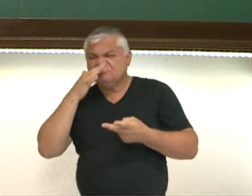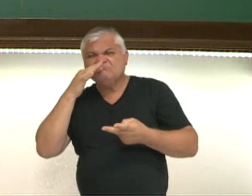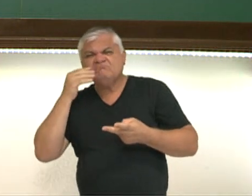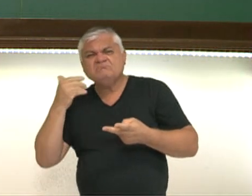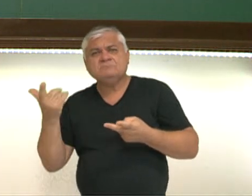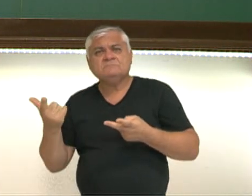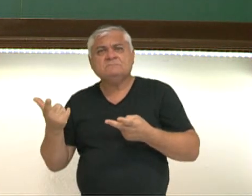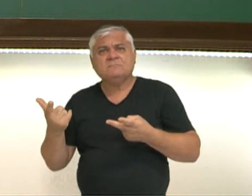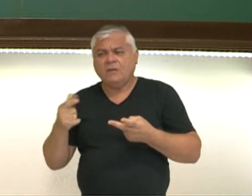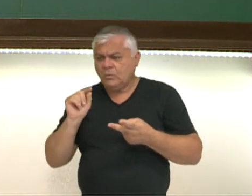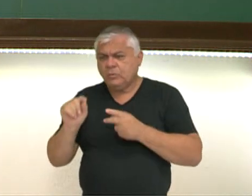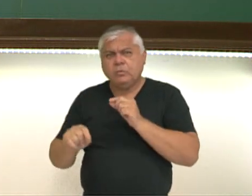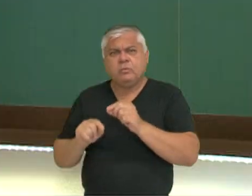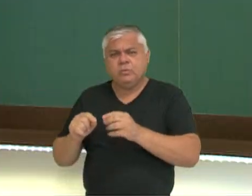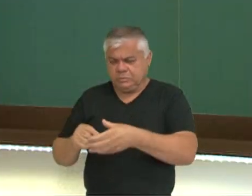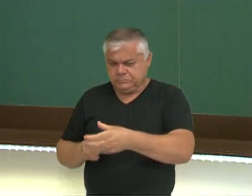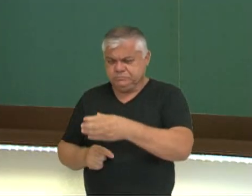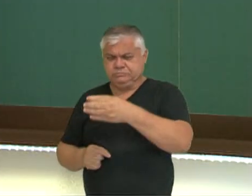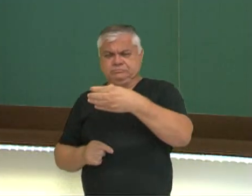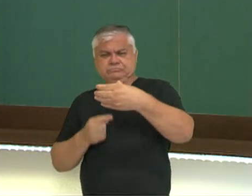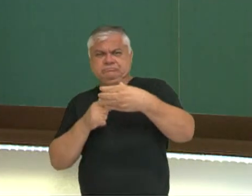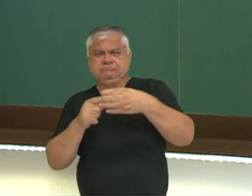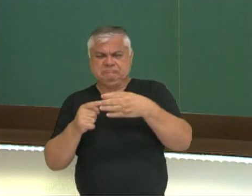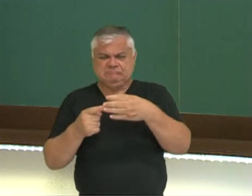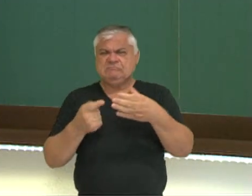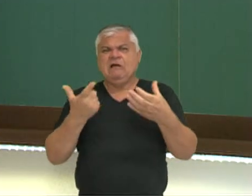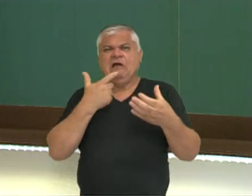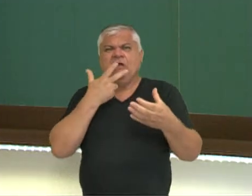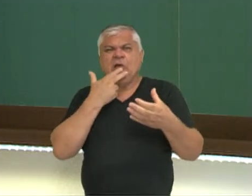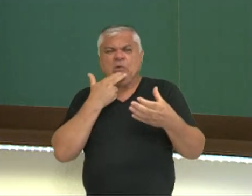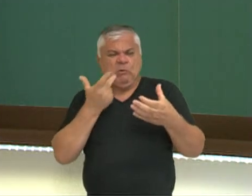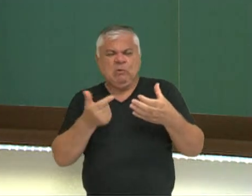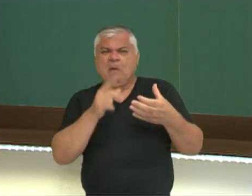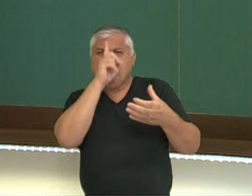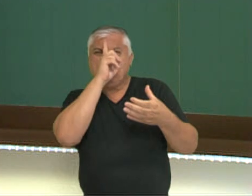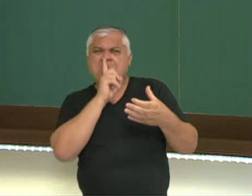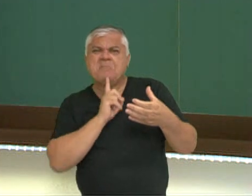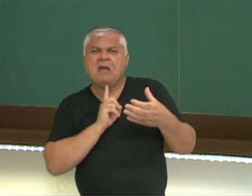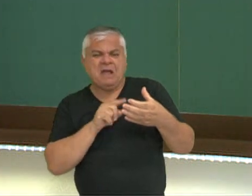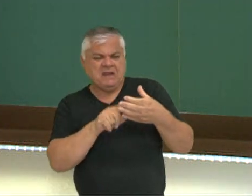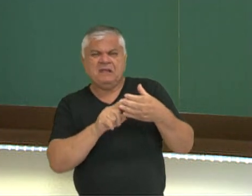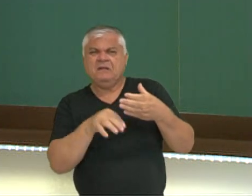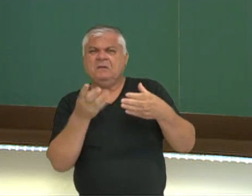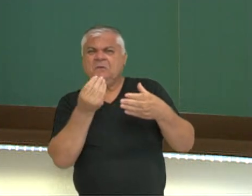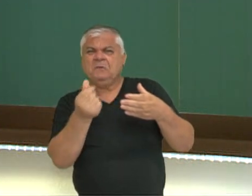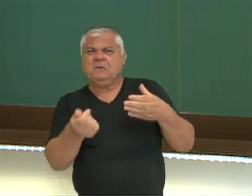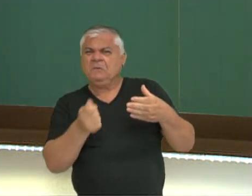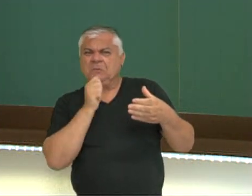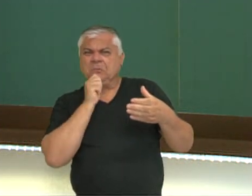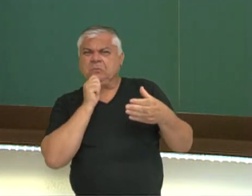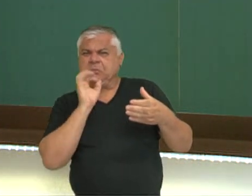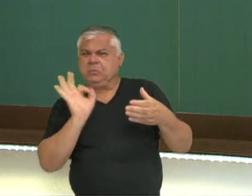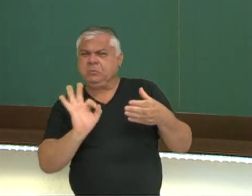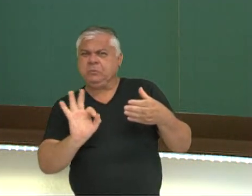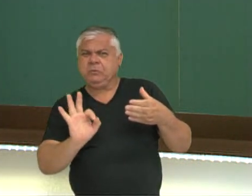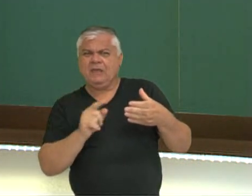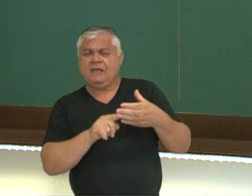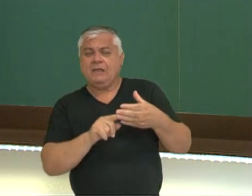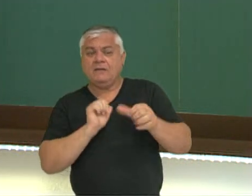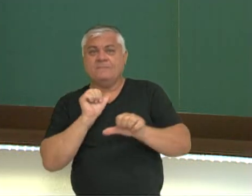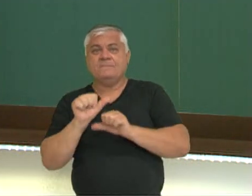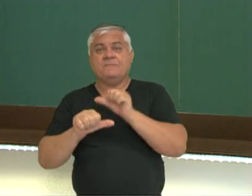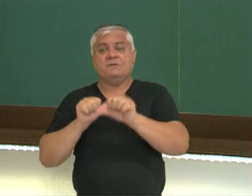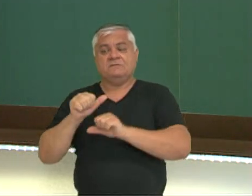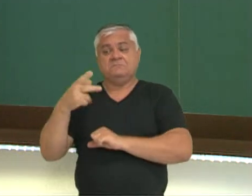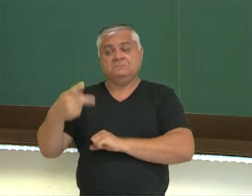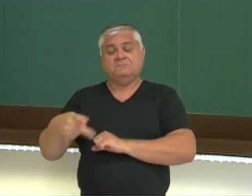ali que parecia, né, uma água barrenta, uma água sem qualidade, era na verdade uma alteração física na